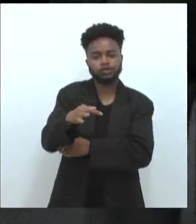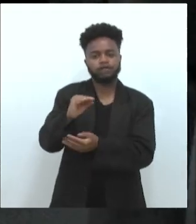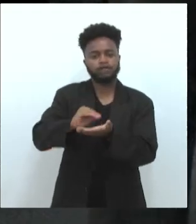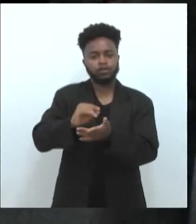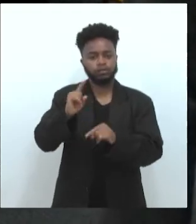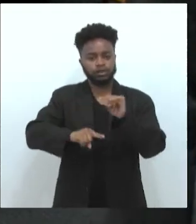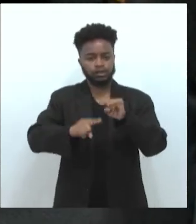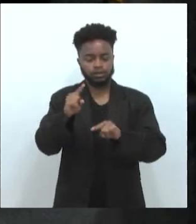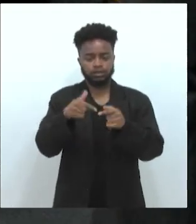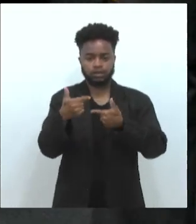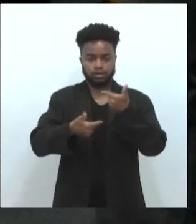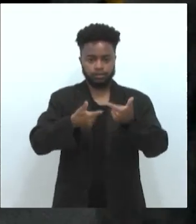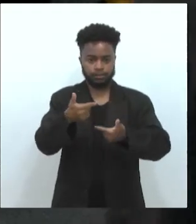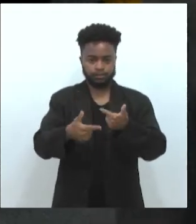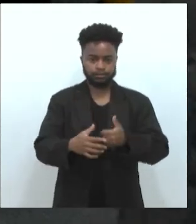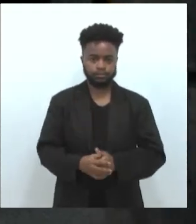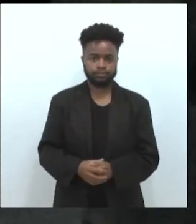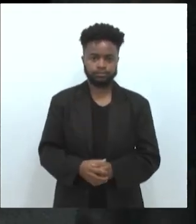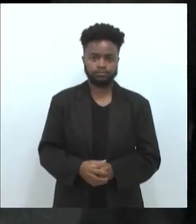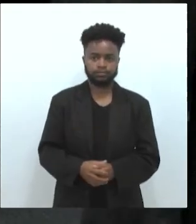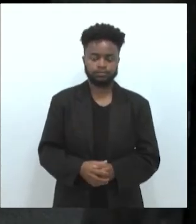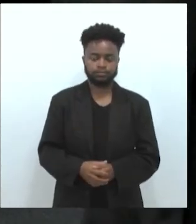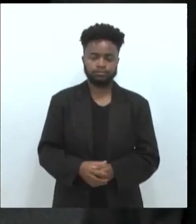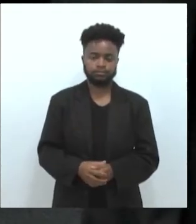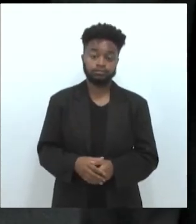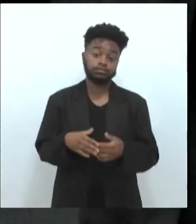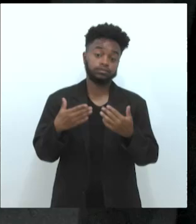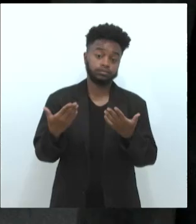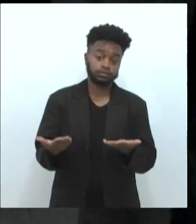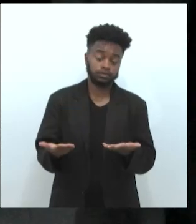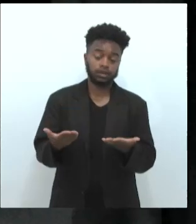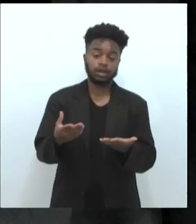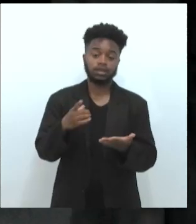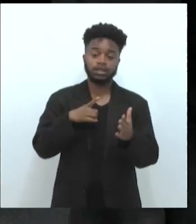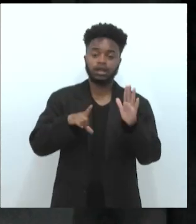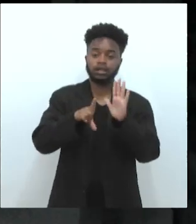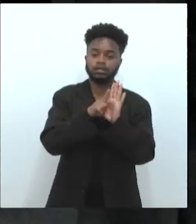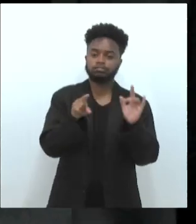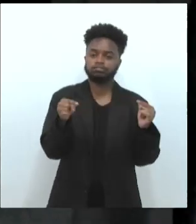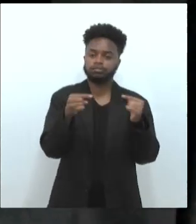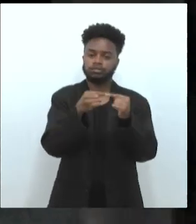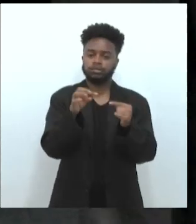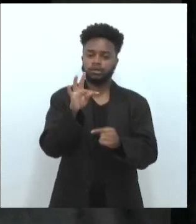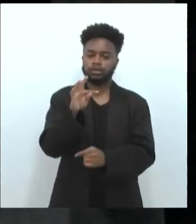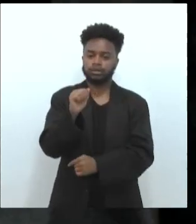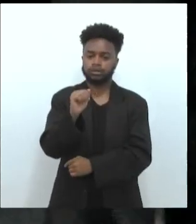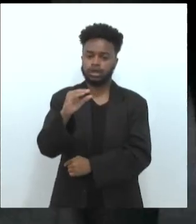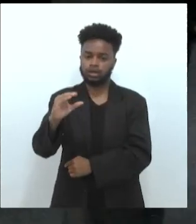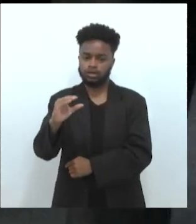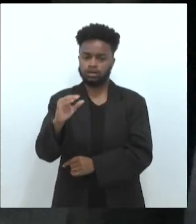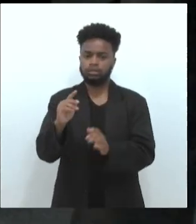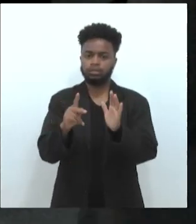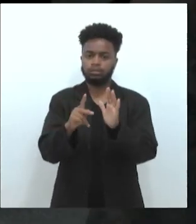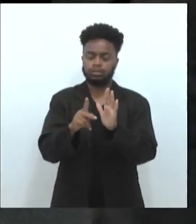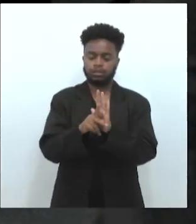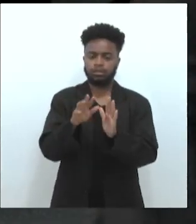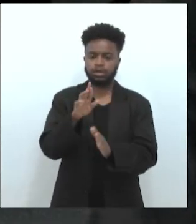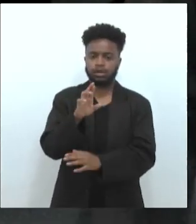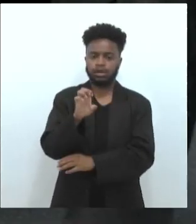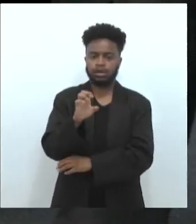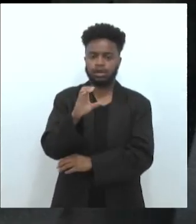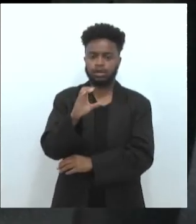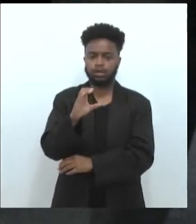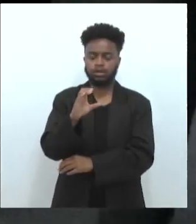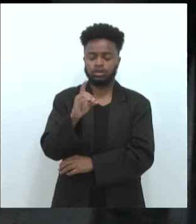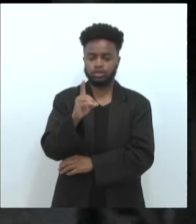trabalhar. Então, essa lei foi inspirada num TAC da Reduc há muito tempo atrás, que determinava que a